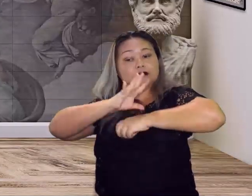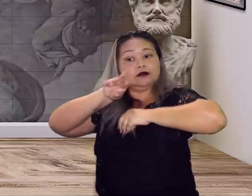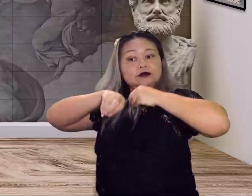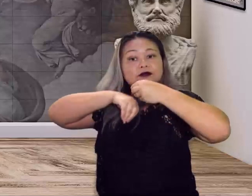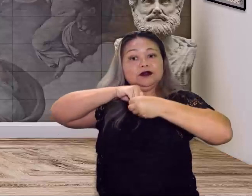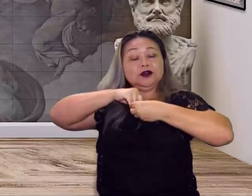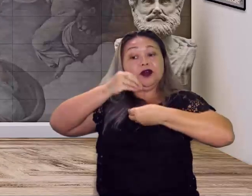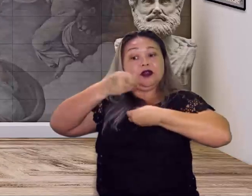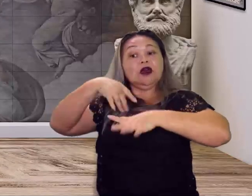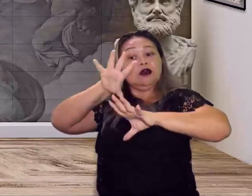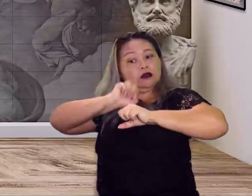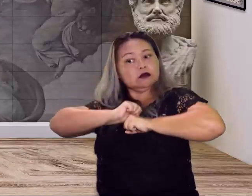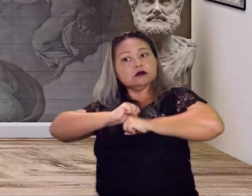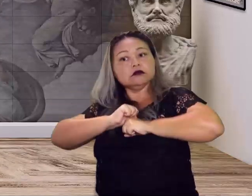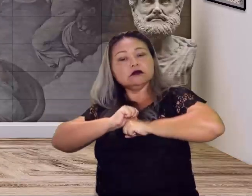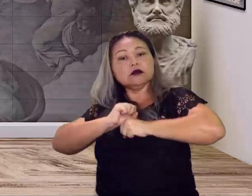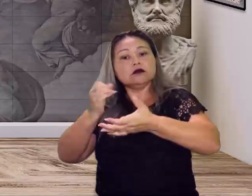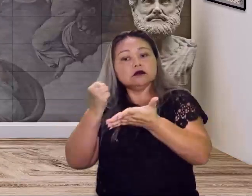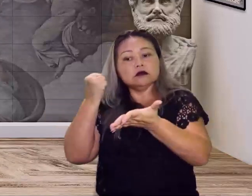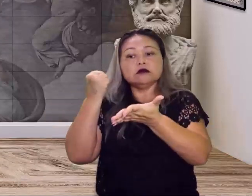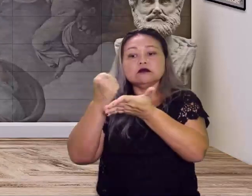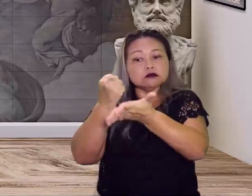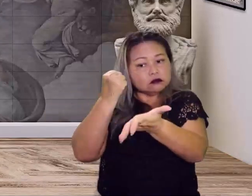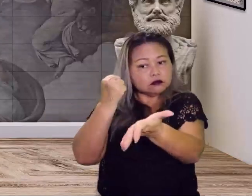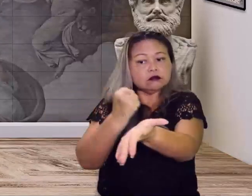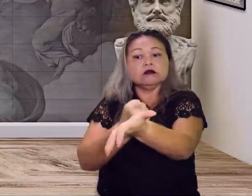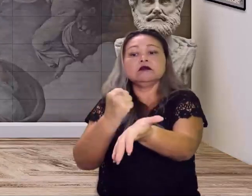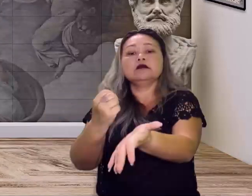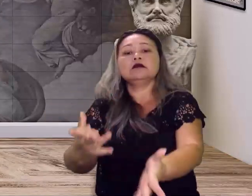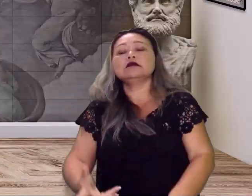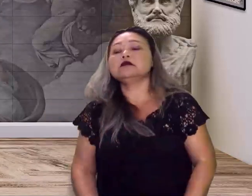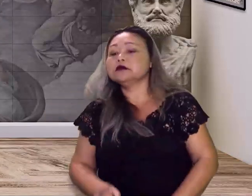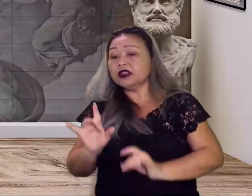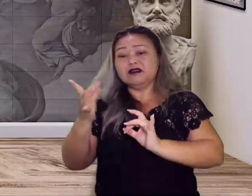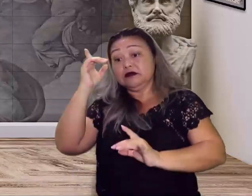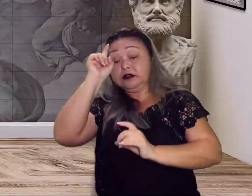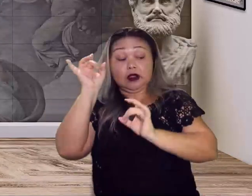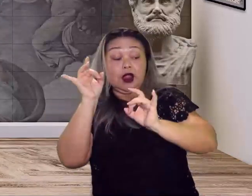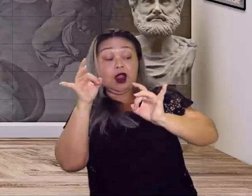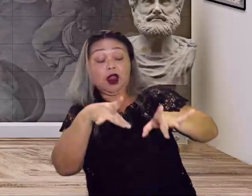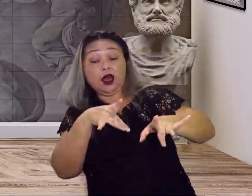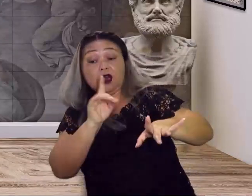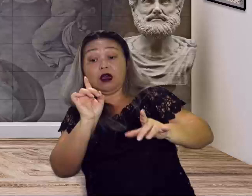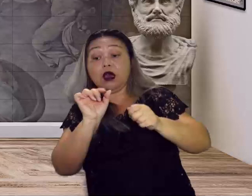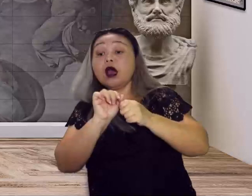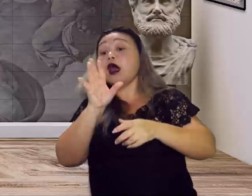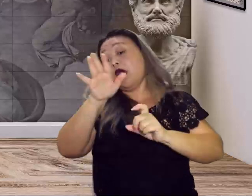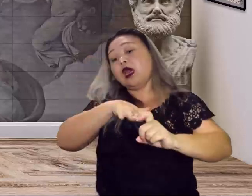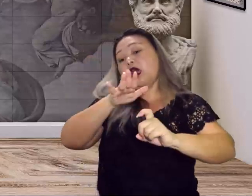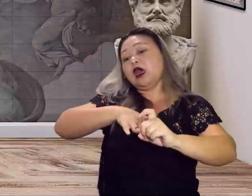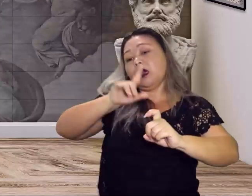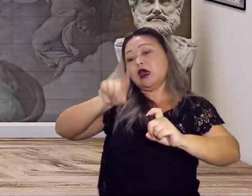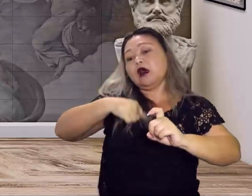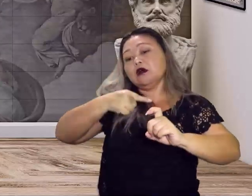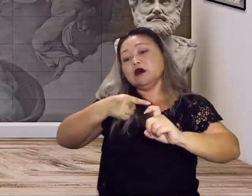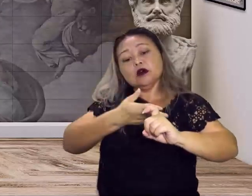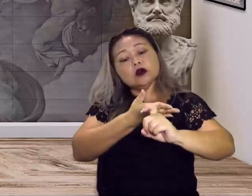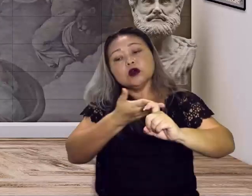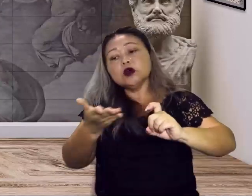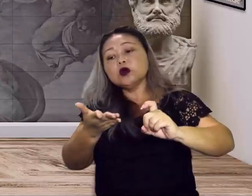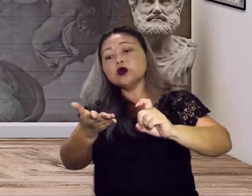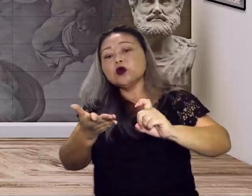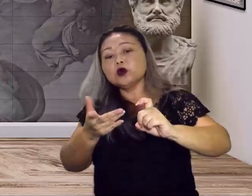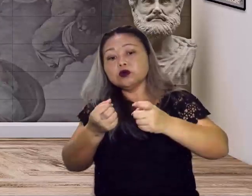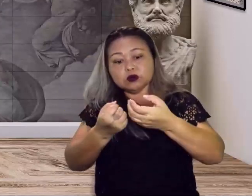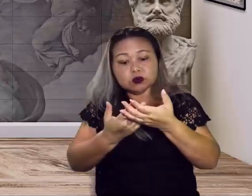Não está dentro do corpo, mas faz parte. A gente é difícil largar. Pode dizer que ela é um mito, né? Porque dali sai a